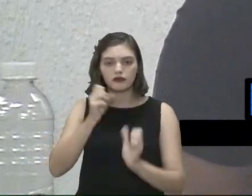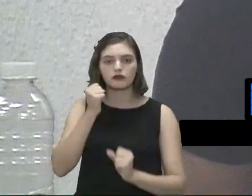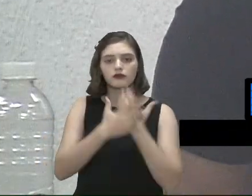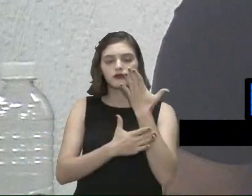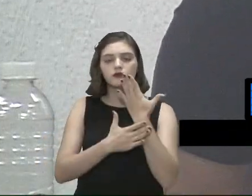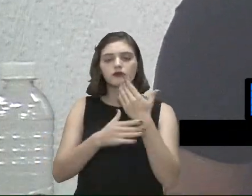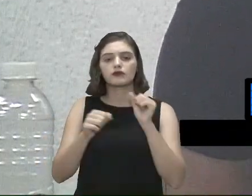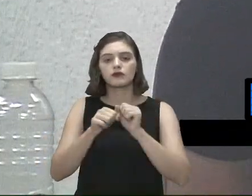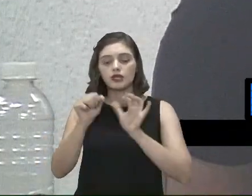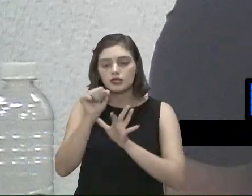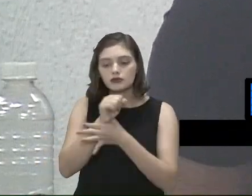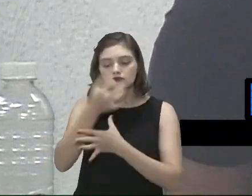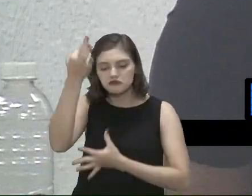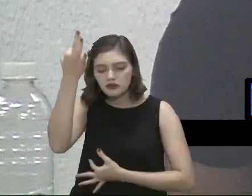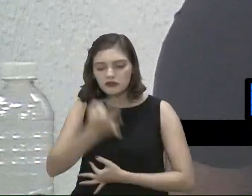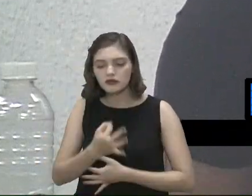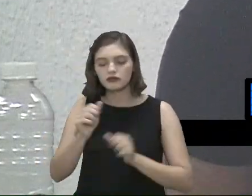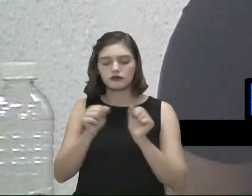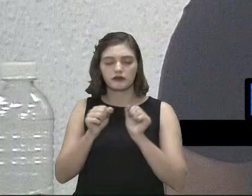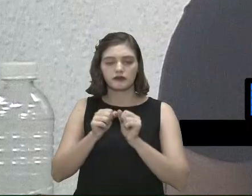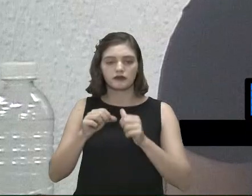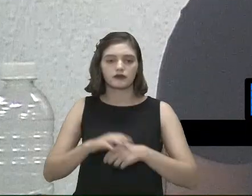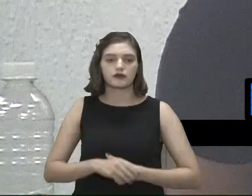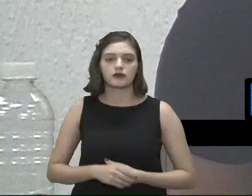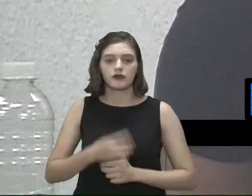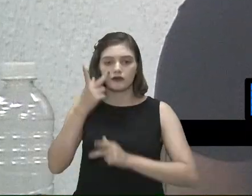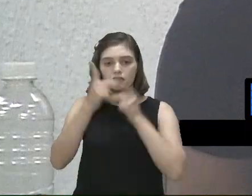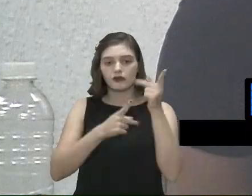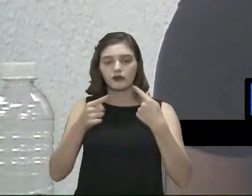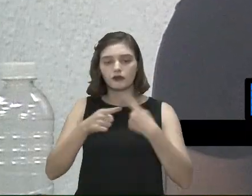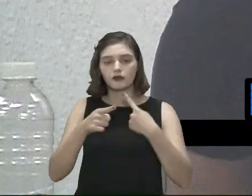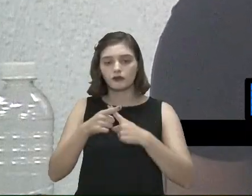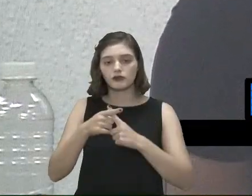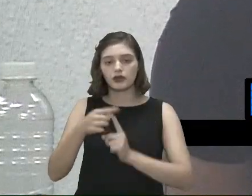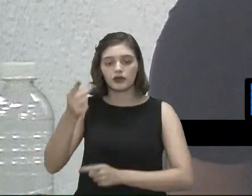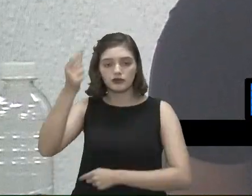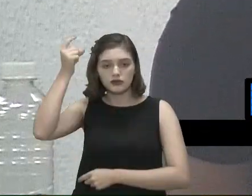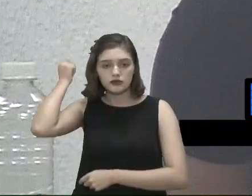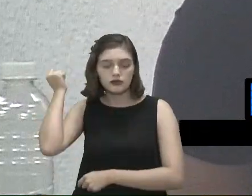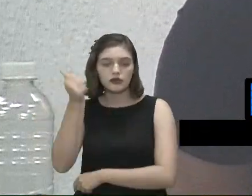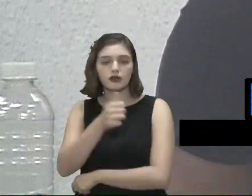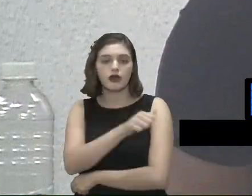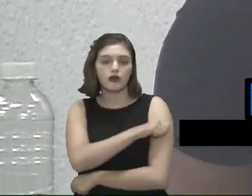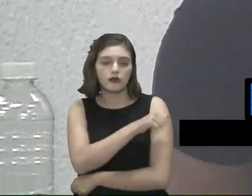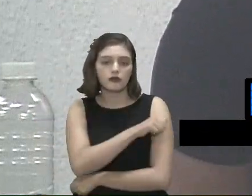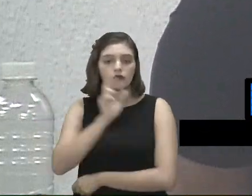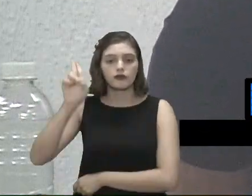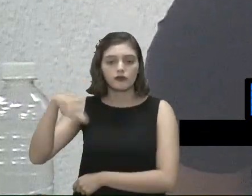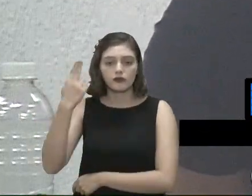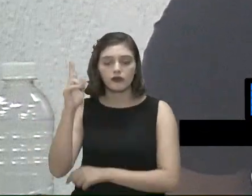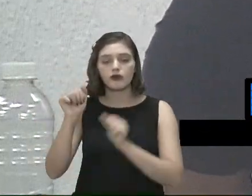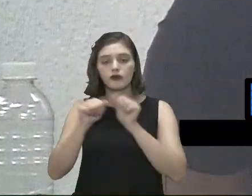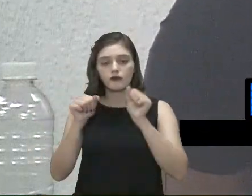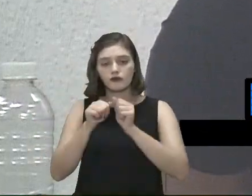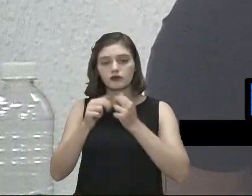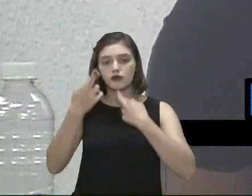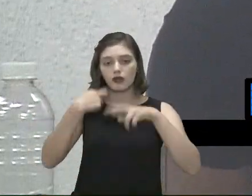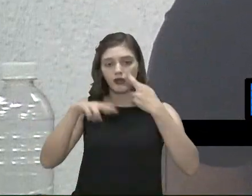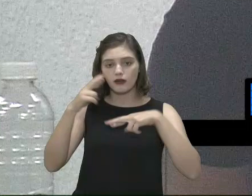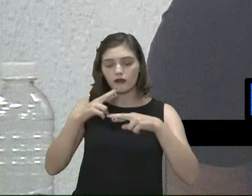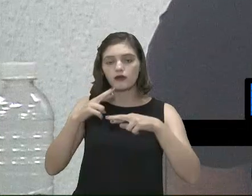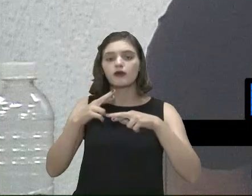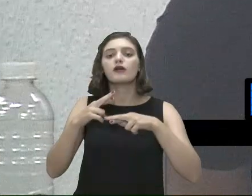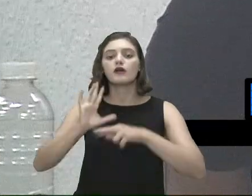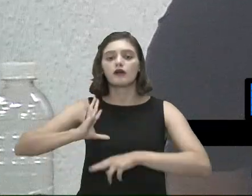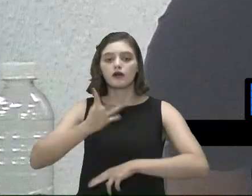essa garantia de que esse algo será feito? Eu digo isso como ex-aluna da Universidade de Taubaté, em que eu fiz uma reclamação de uma transfobia que eu